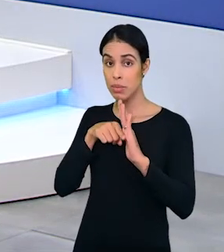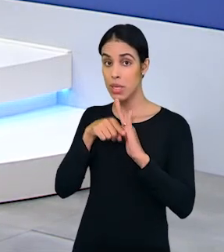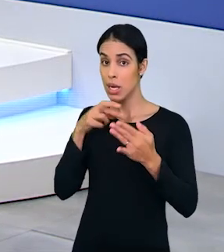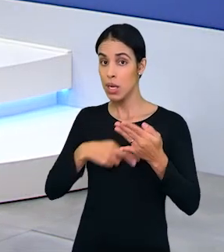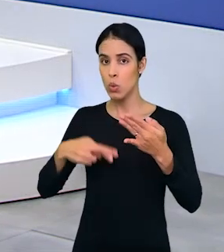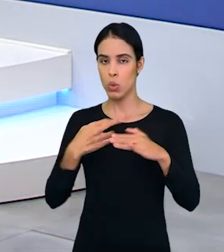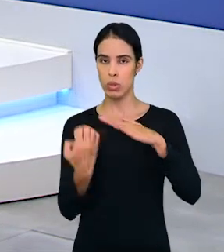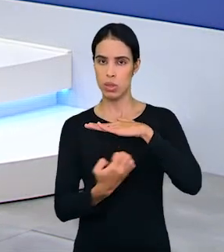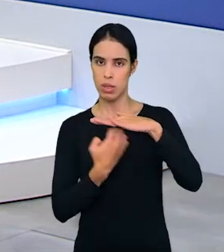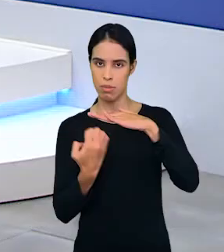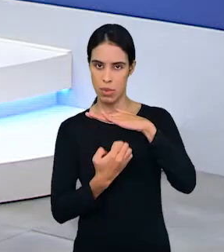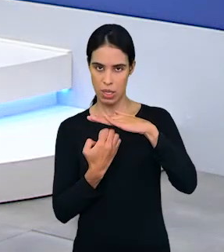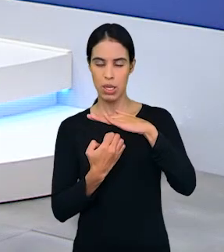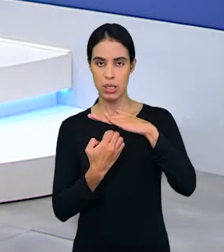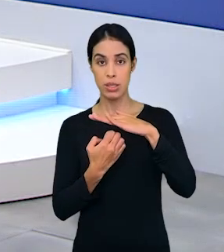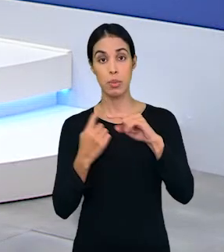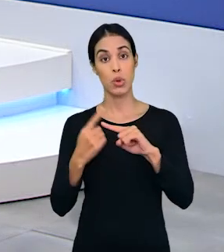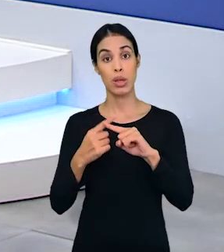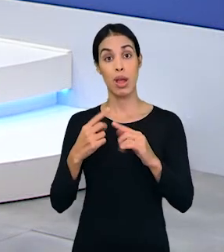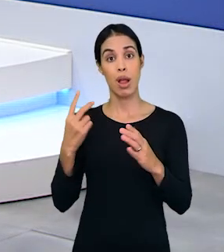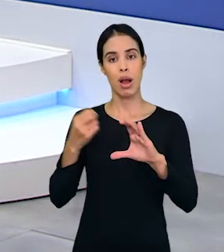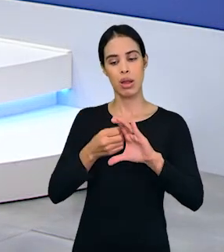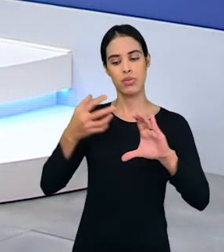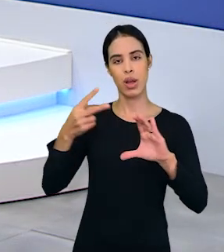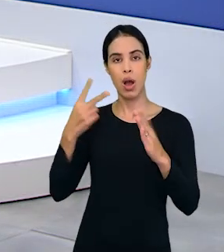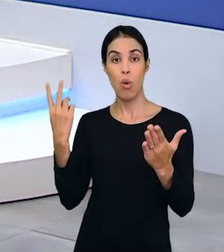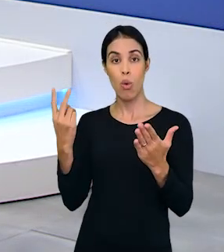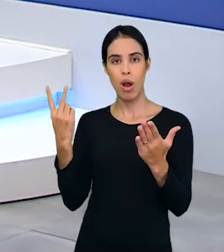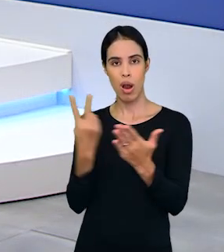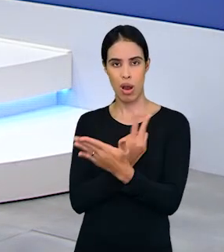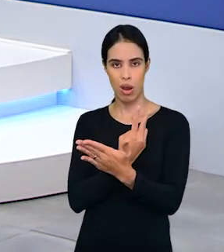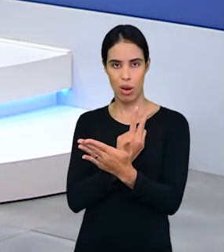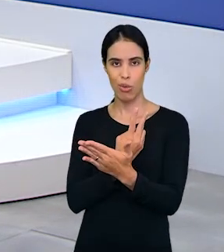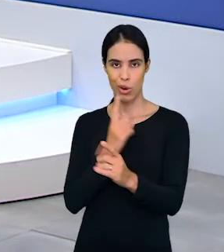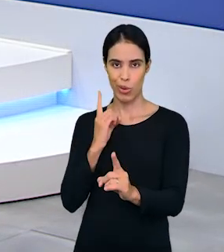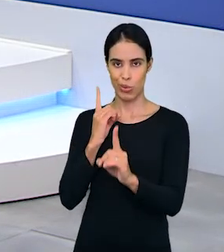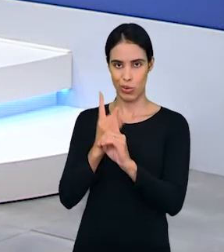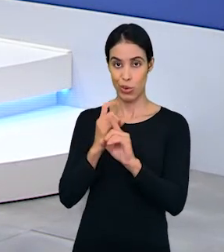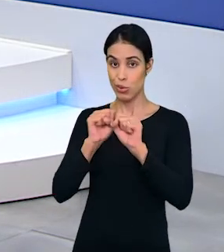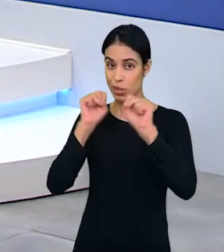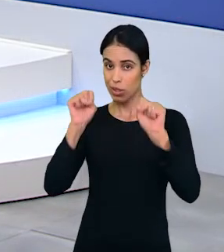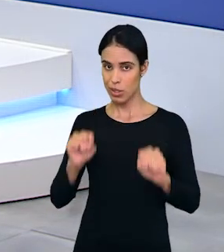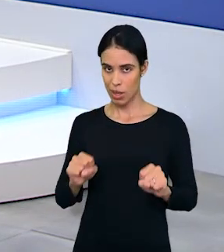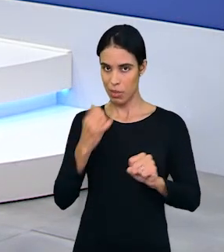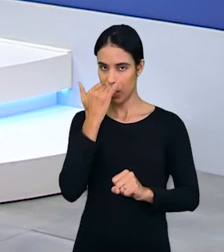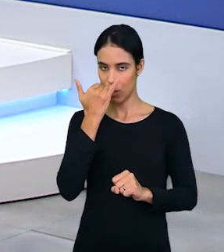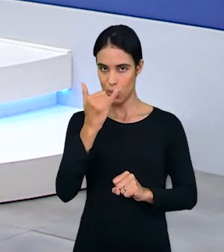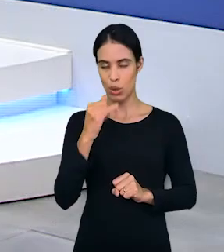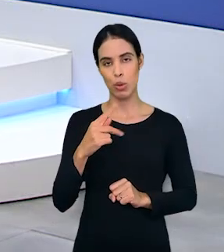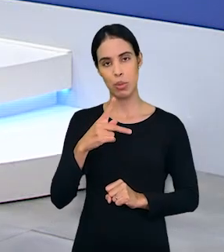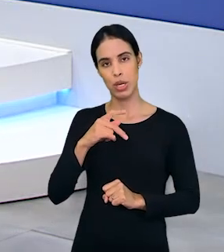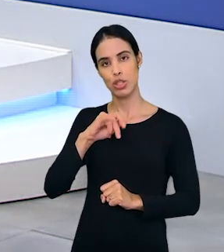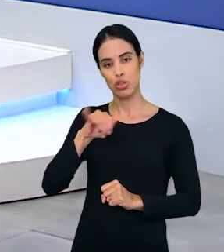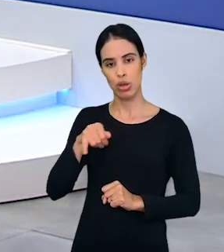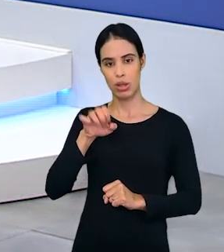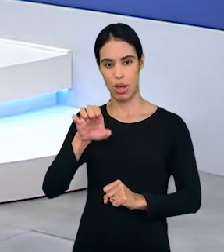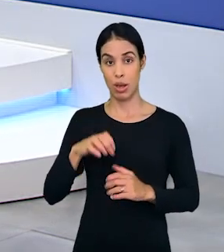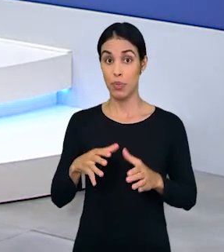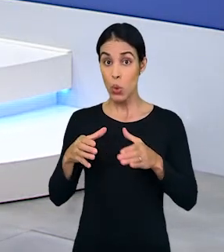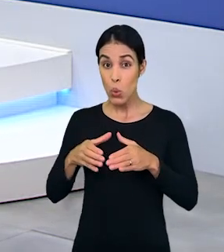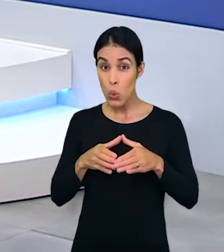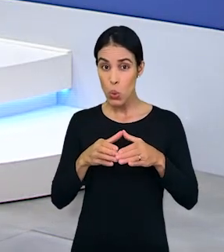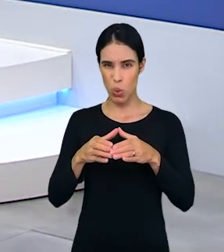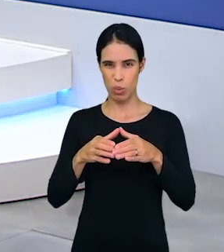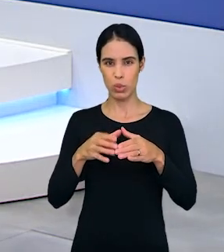de uma empresa que havia sido rejeitado por erro de classificação no processo judicial eletrônico, o PJE. Por unanimidade,